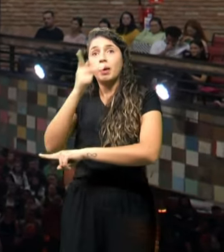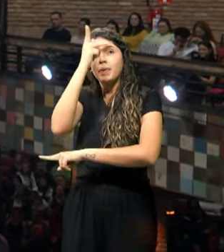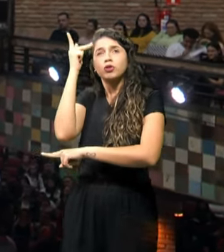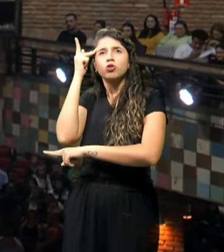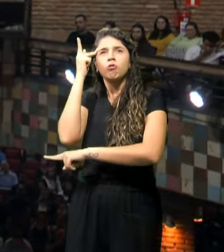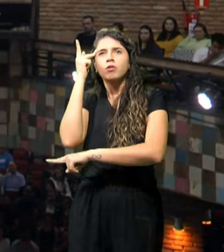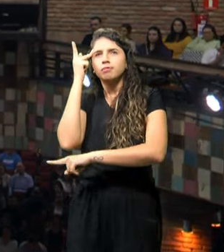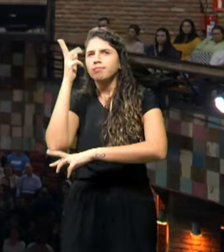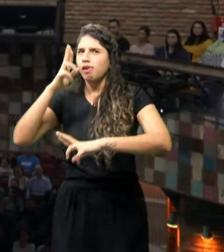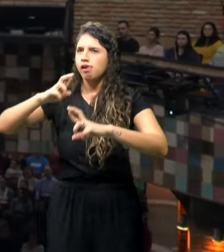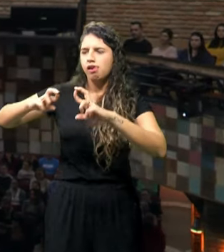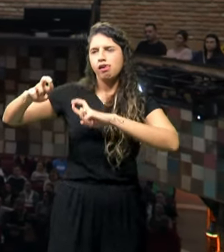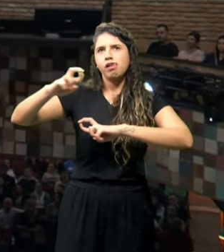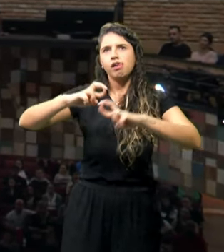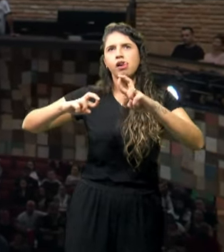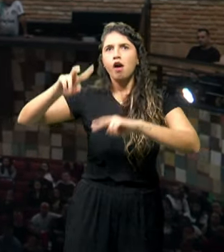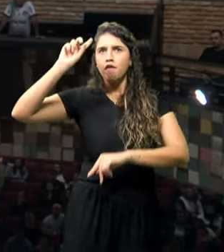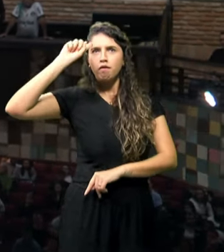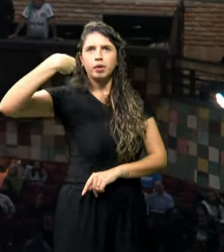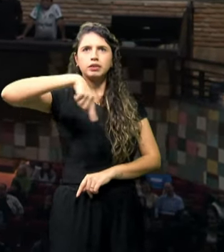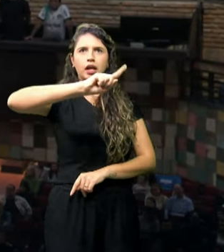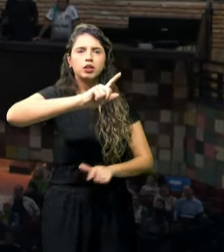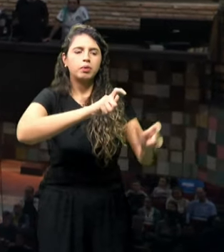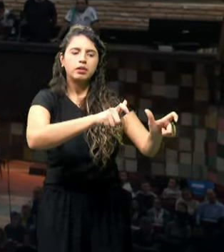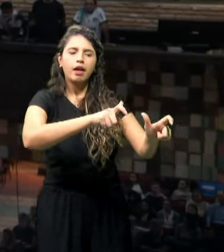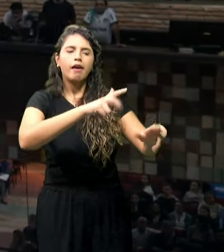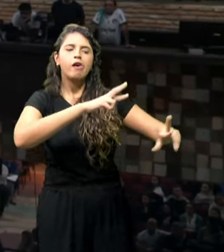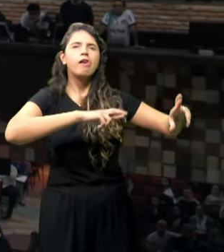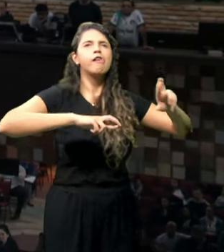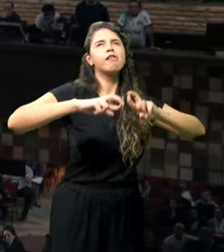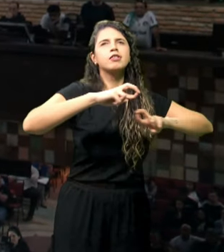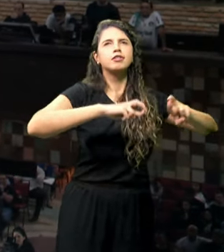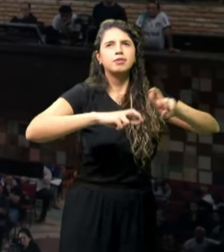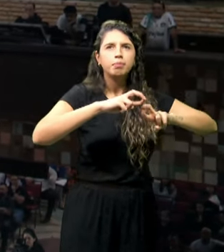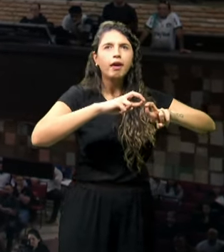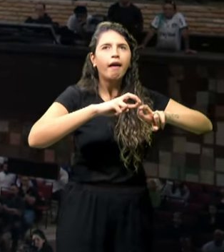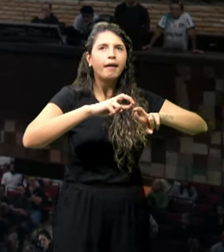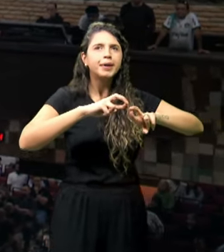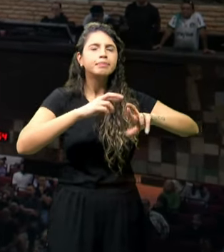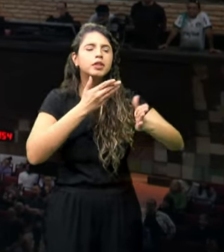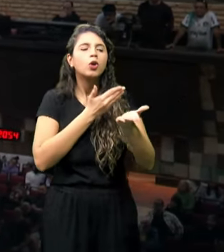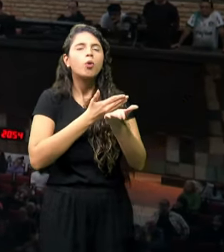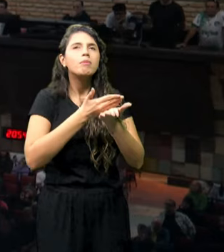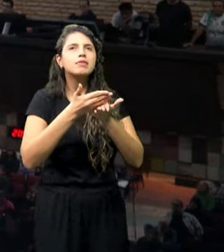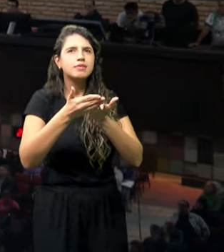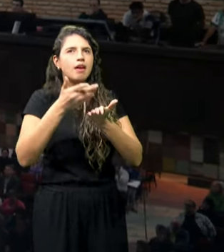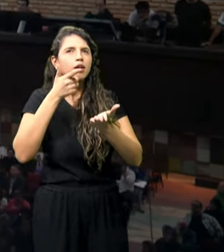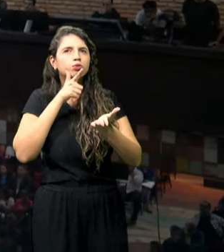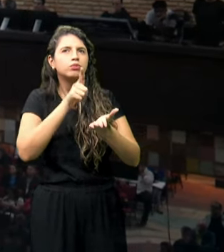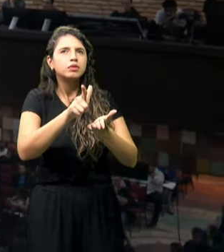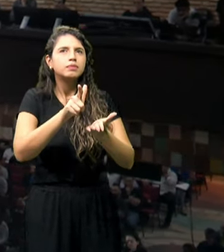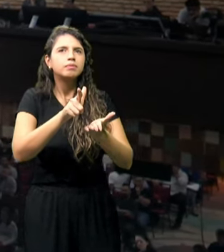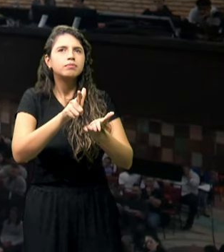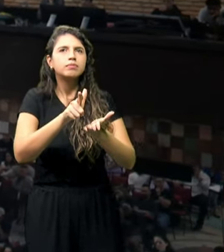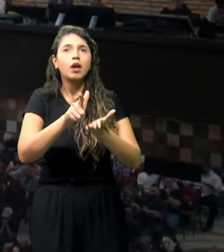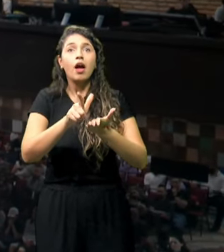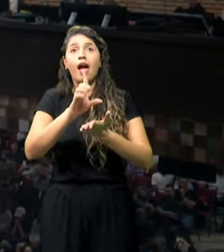para espiar a terra que Israel ia começar a conquistar. Ela crê no Deus de